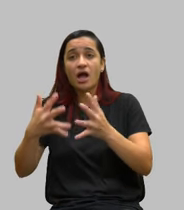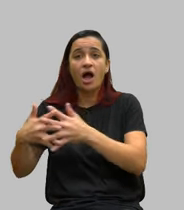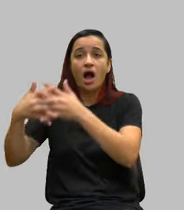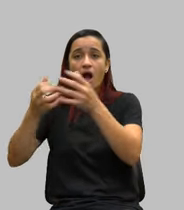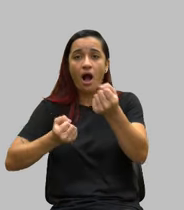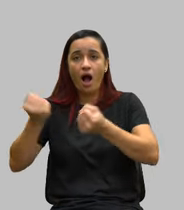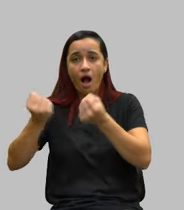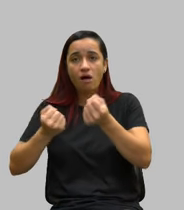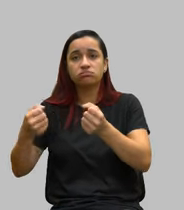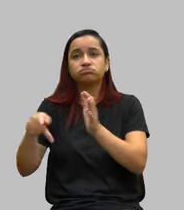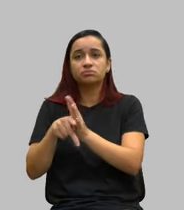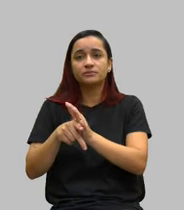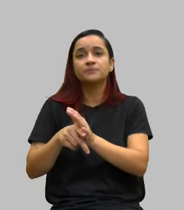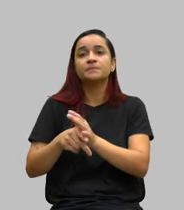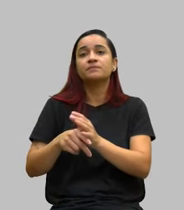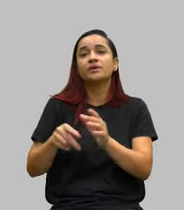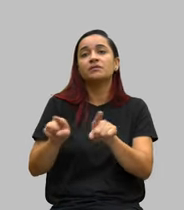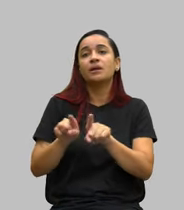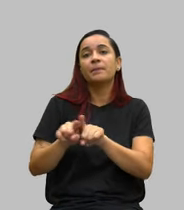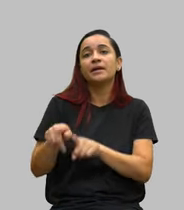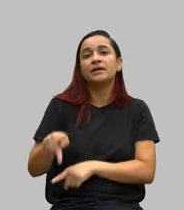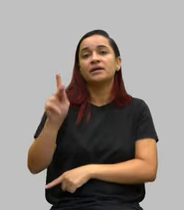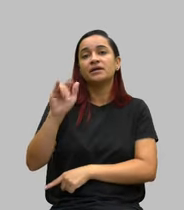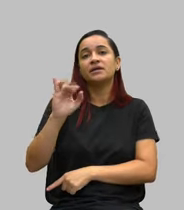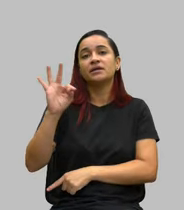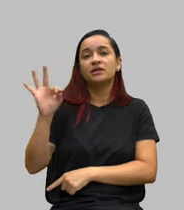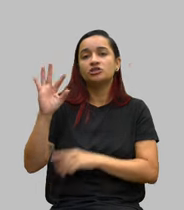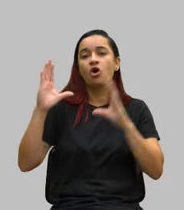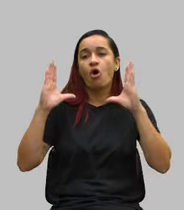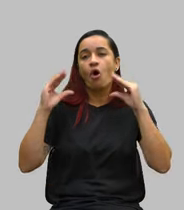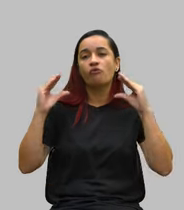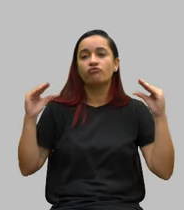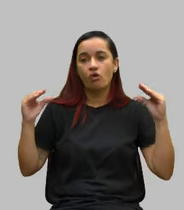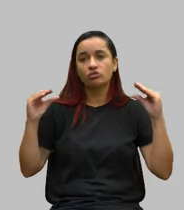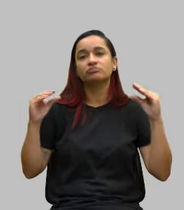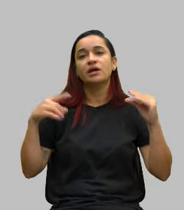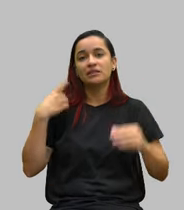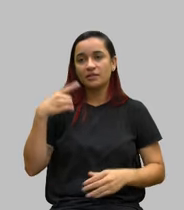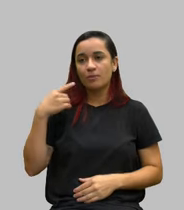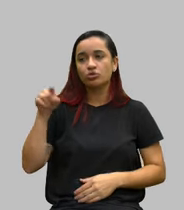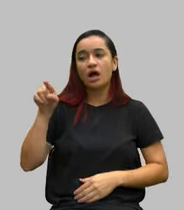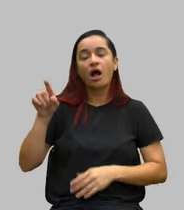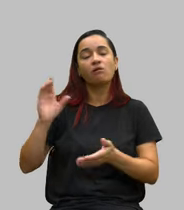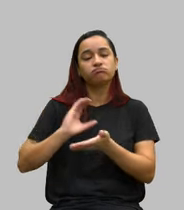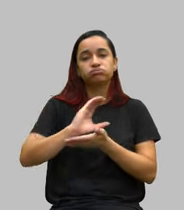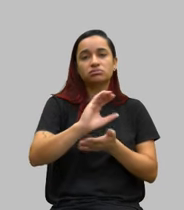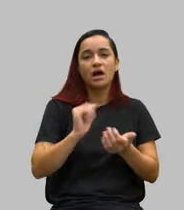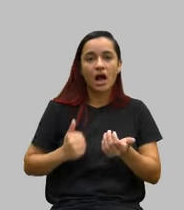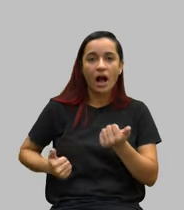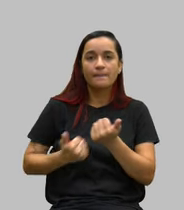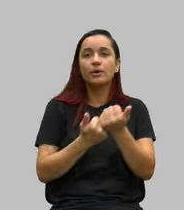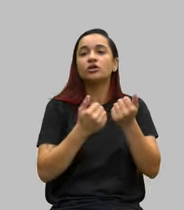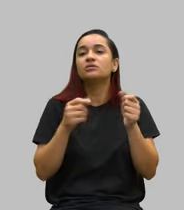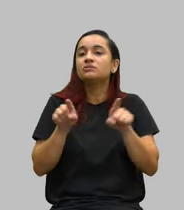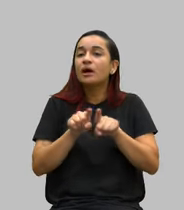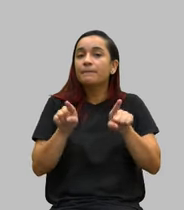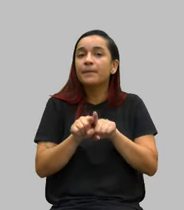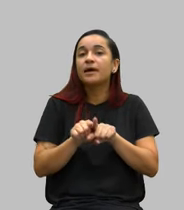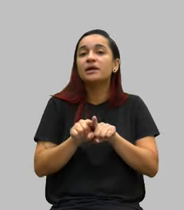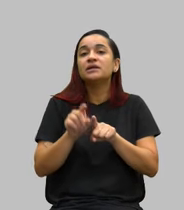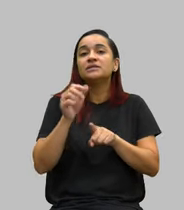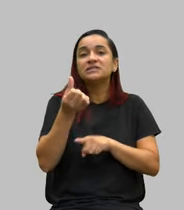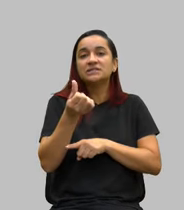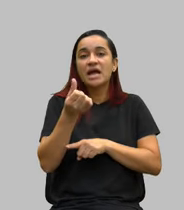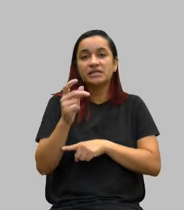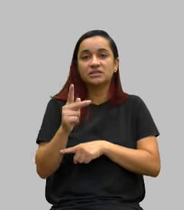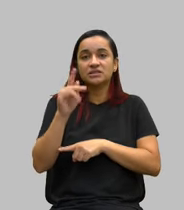entregues kit conforto né que o deputado sargente Rodrigues aqui contribui tanto foram seis kits que foram entregues para servidores das unidades